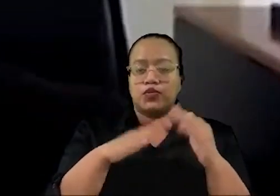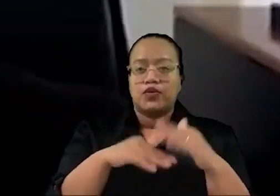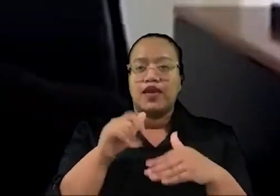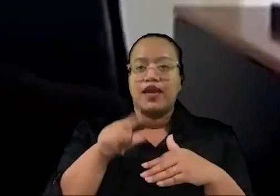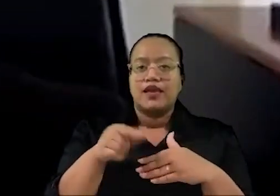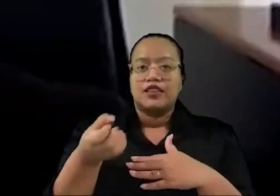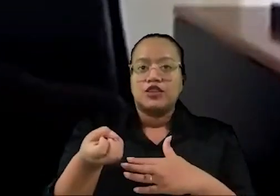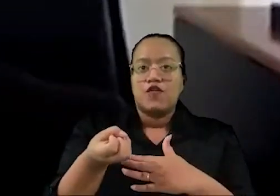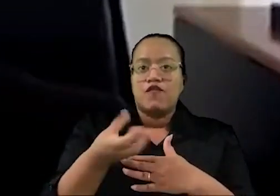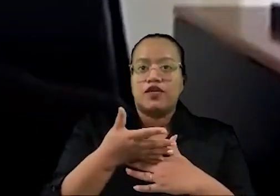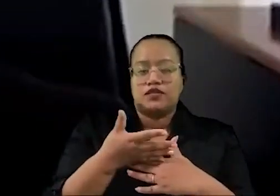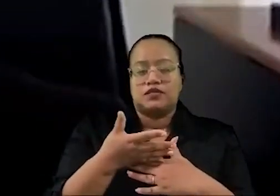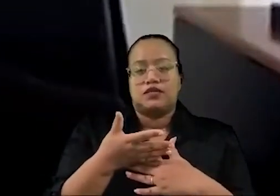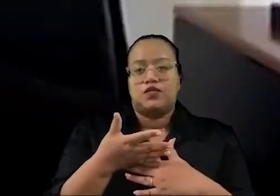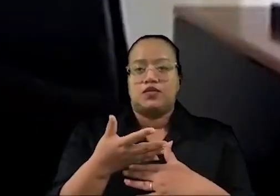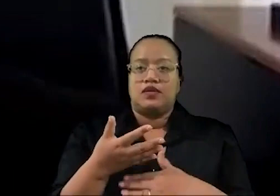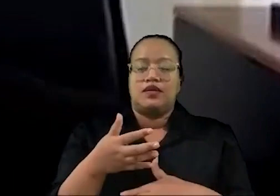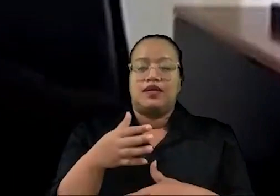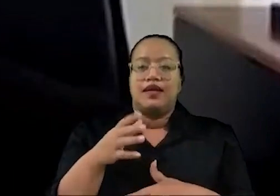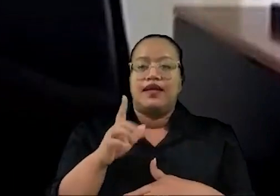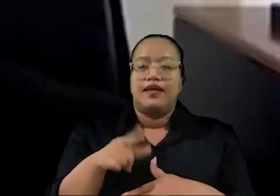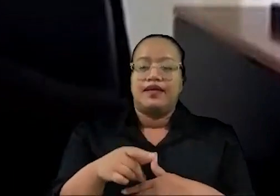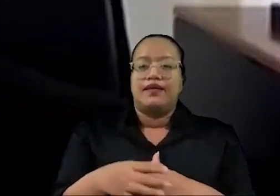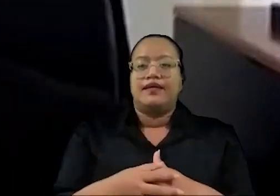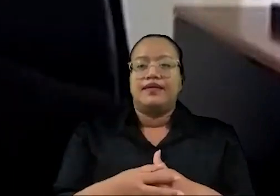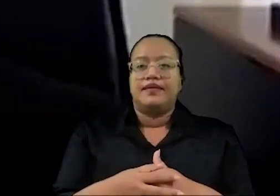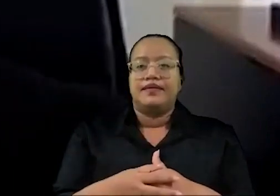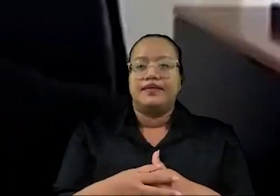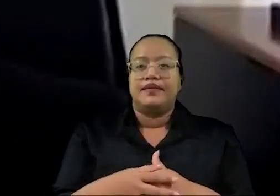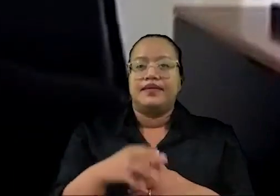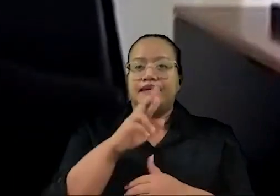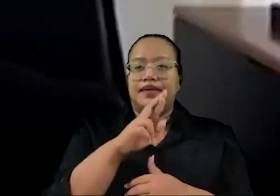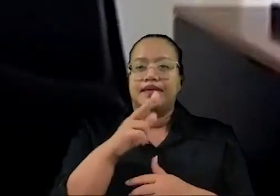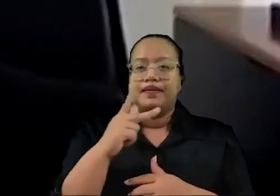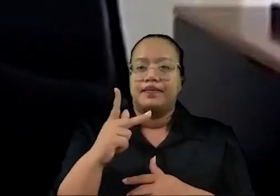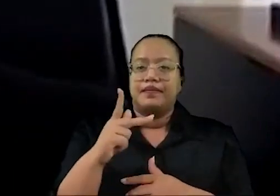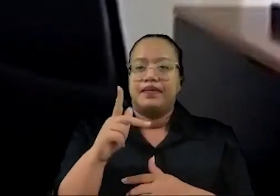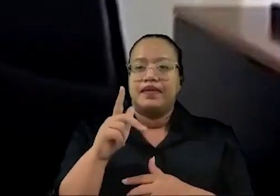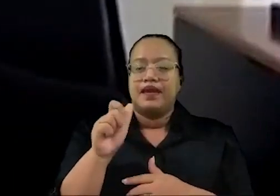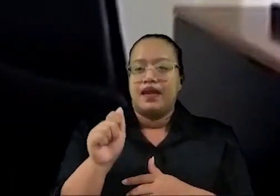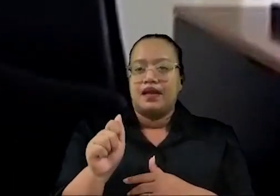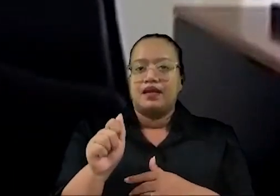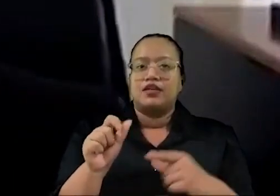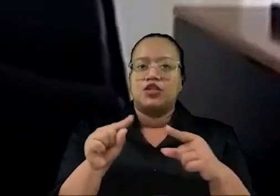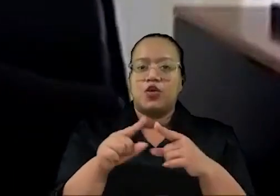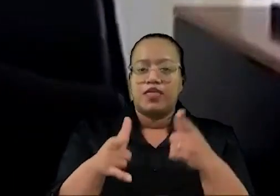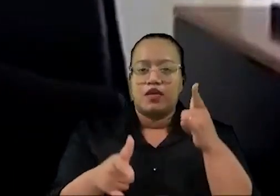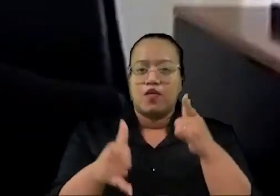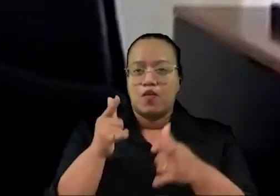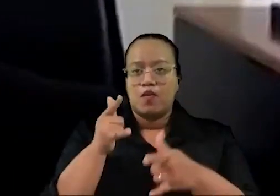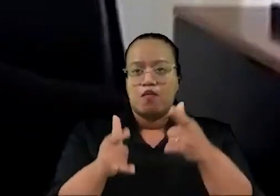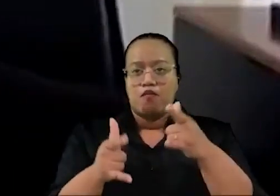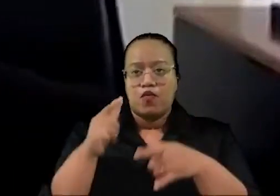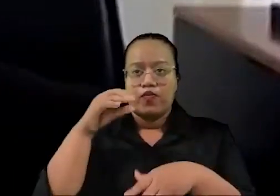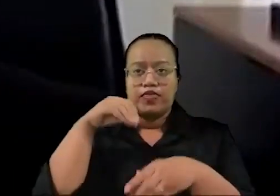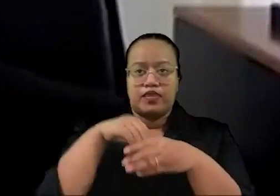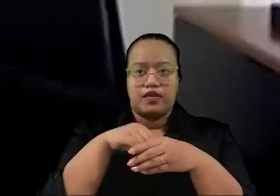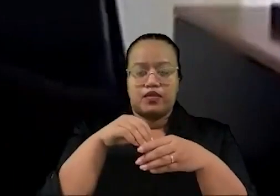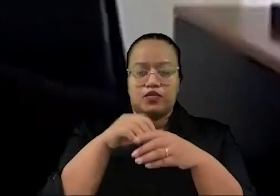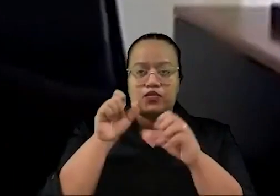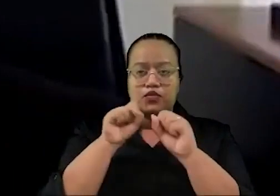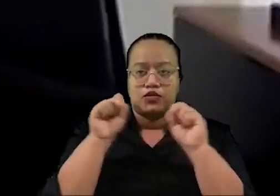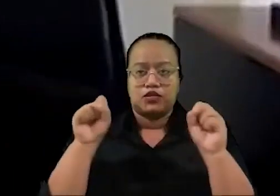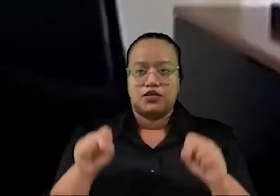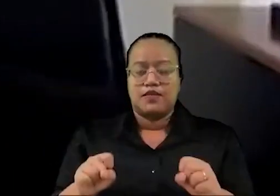essa parte de RPAs, que são os robôs, porque nem tudo a gente consegue automatizar por dentro do fluxo do